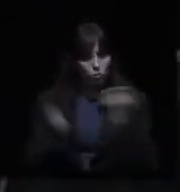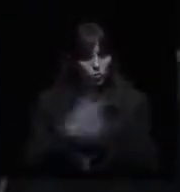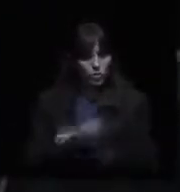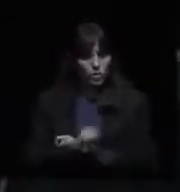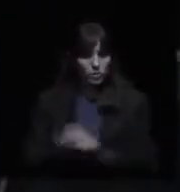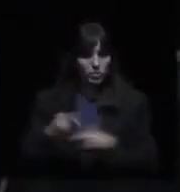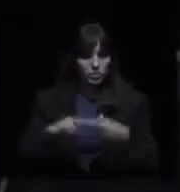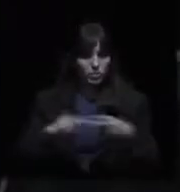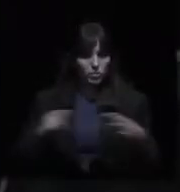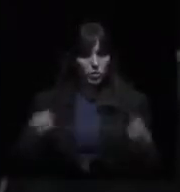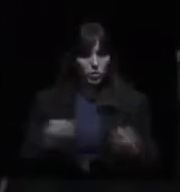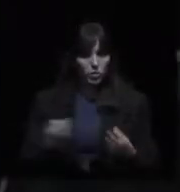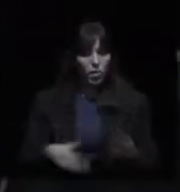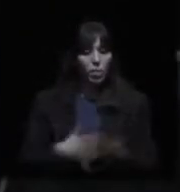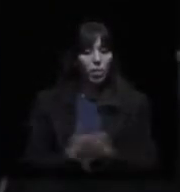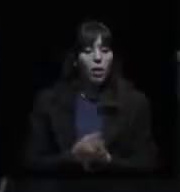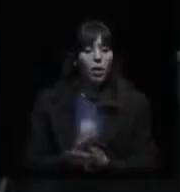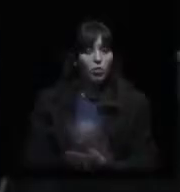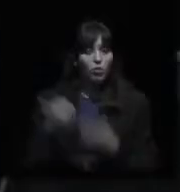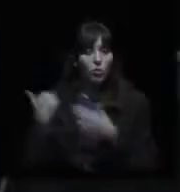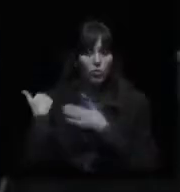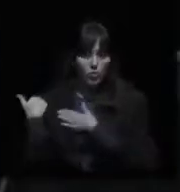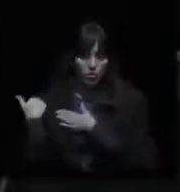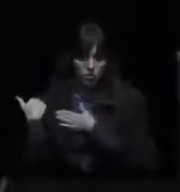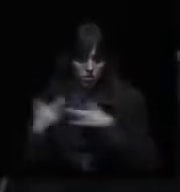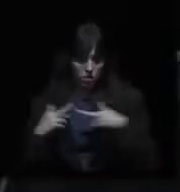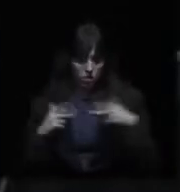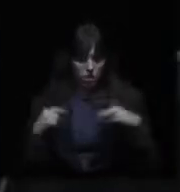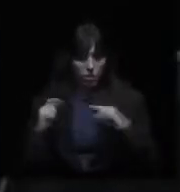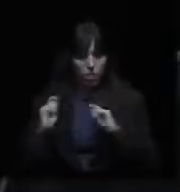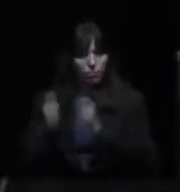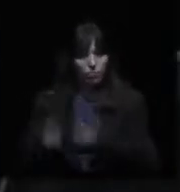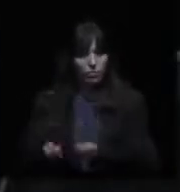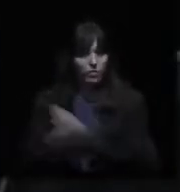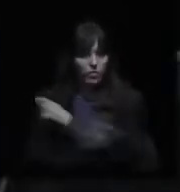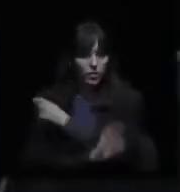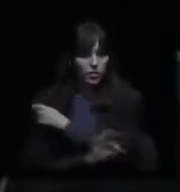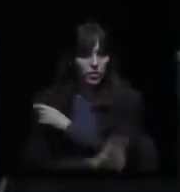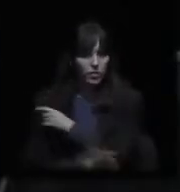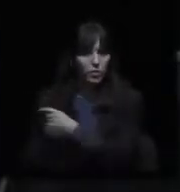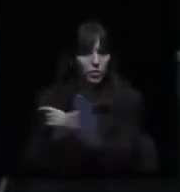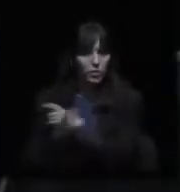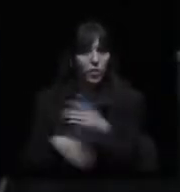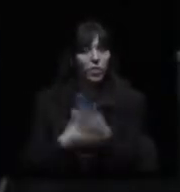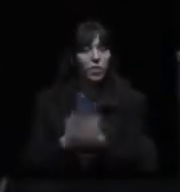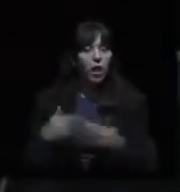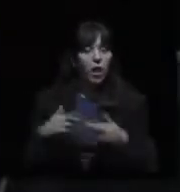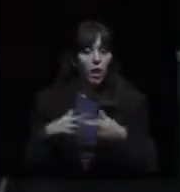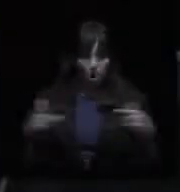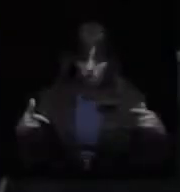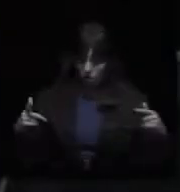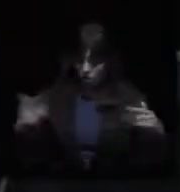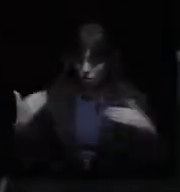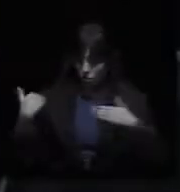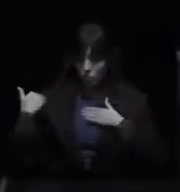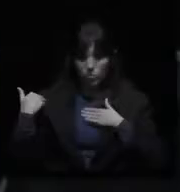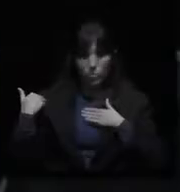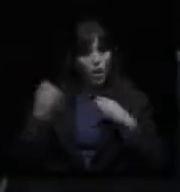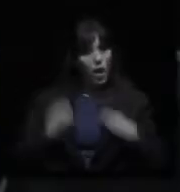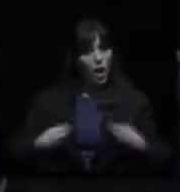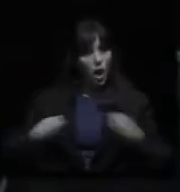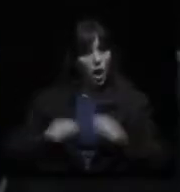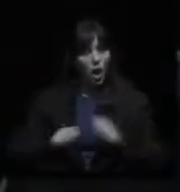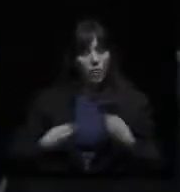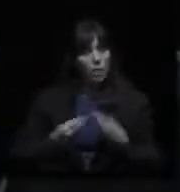administrativa que implicou a passagem de competências da Câmara para as juntas de freguesia, resultando numa Câmara esvaziada de competências, de meios